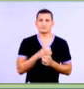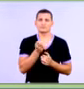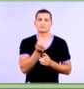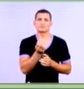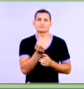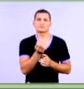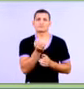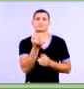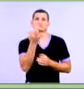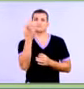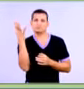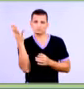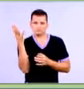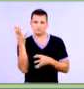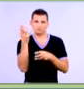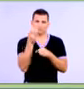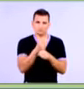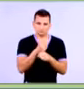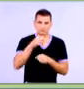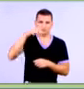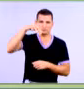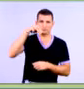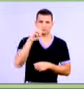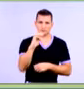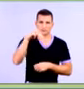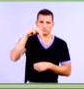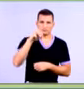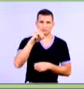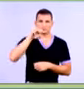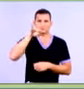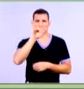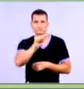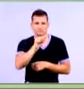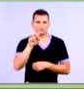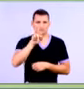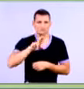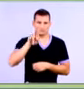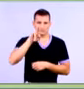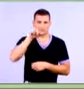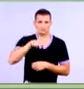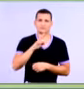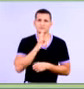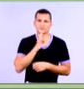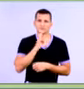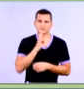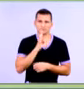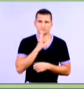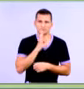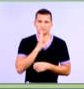quantidade total de memória utilizada pelos dados é previamente conhecida e